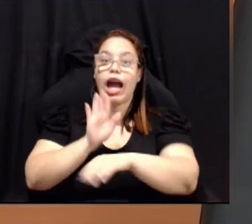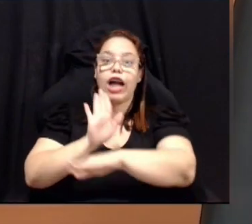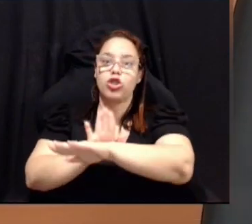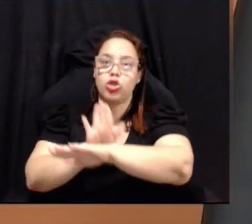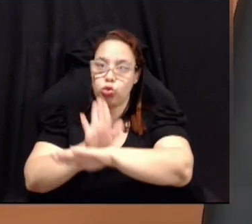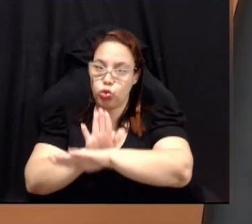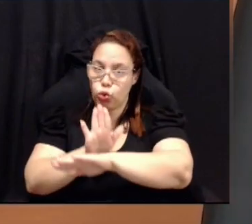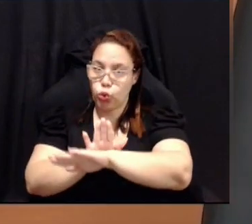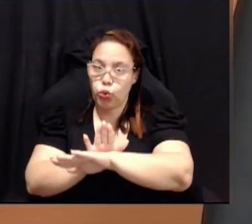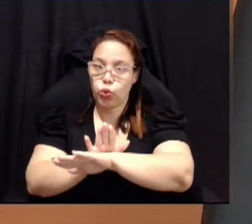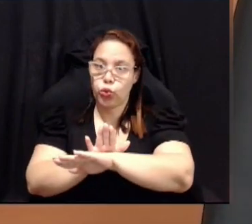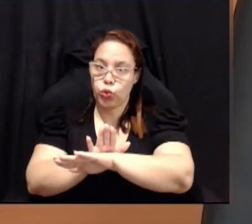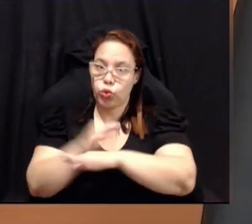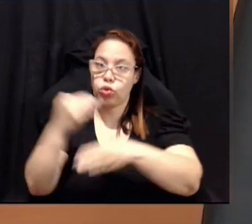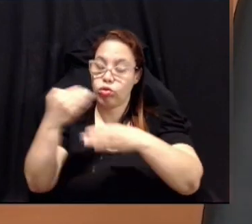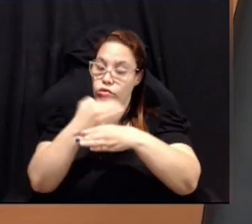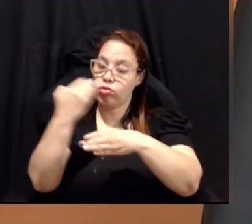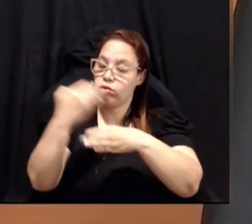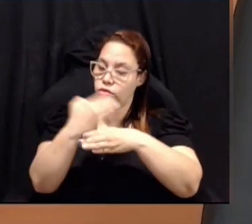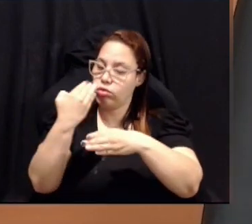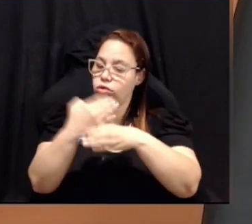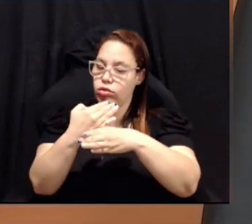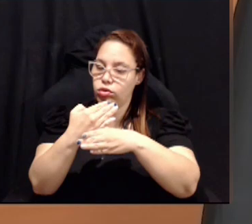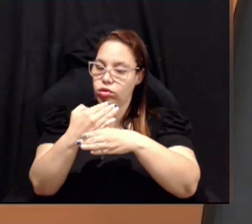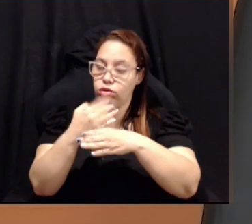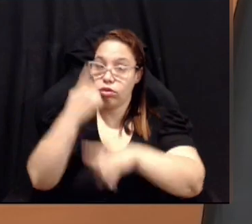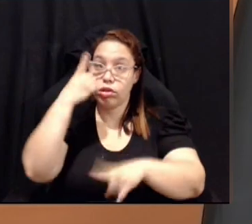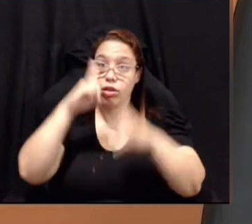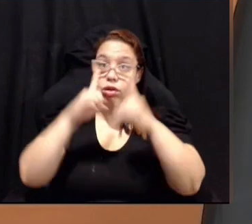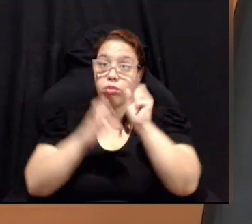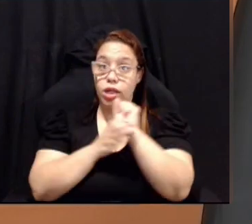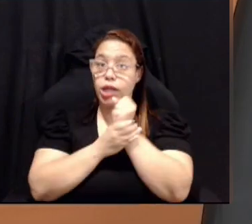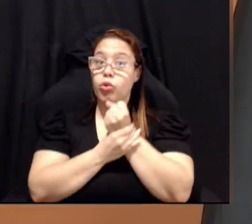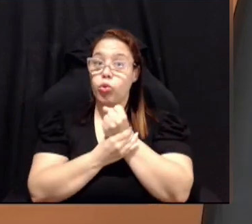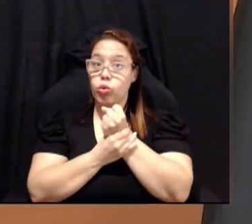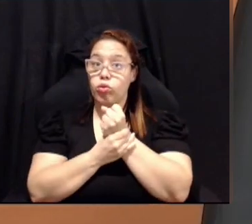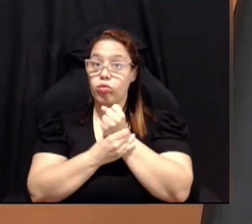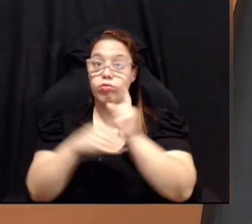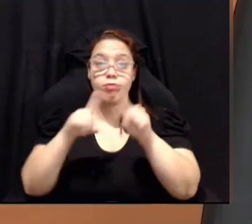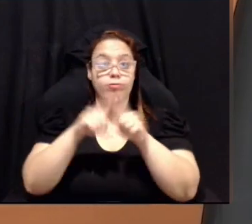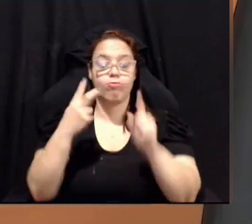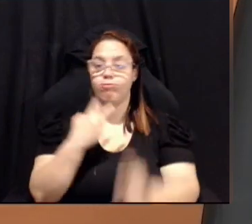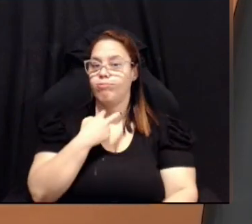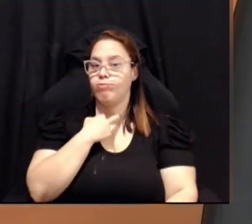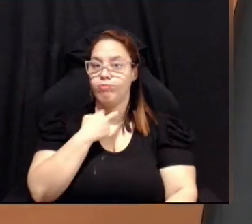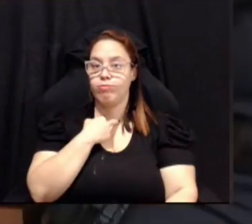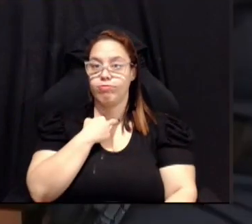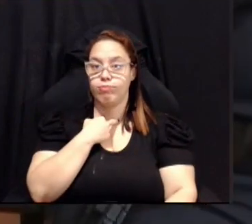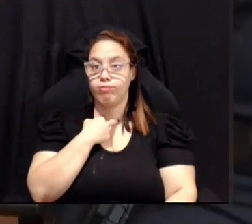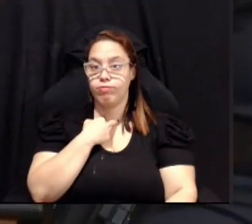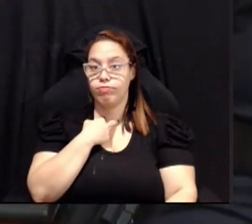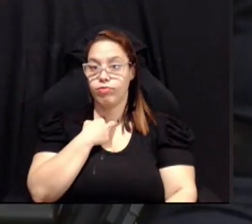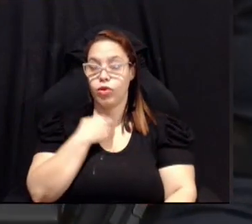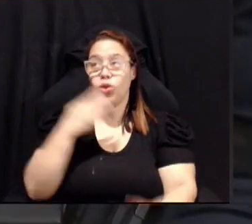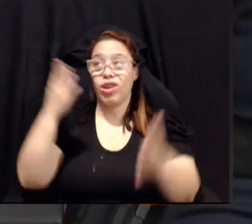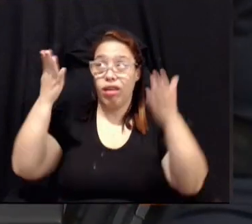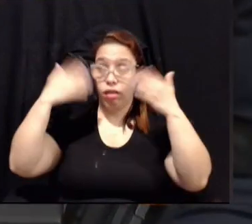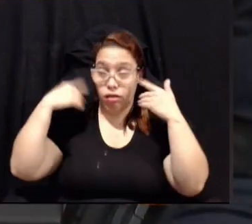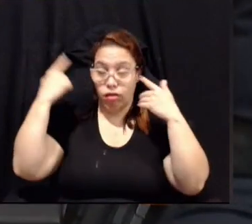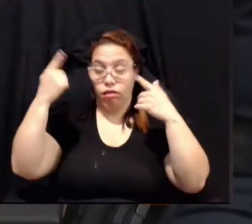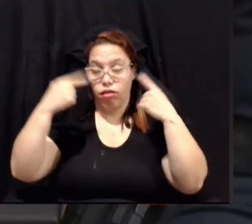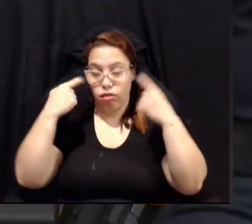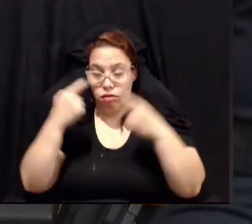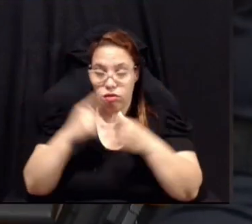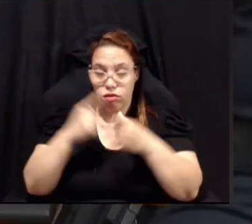na construção de um carnaval mais seguro, mas a gente não pode ter um carnaval com insolação, né? O presidente da